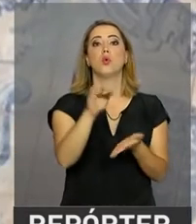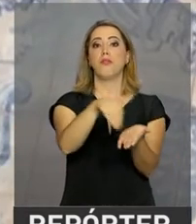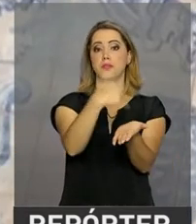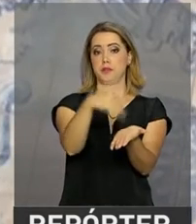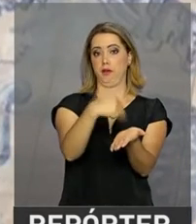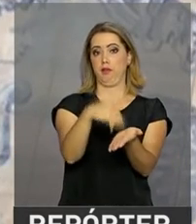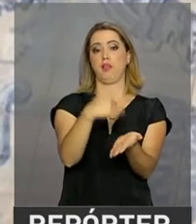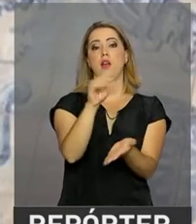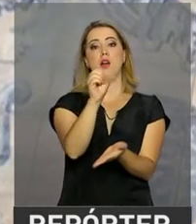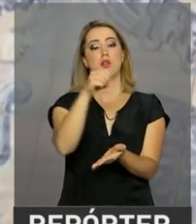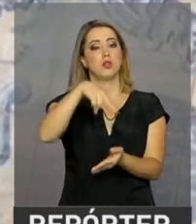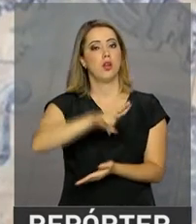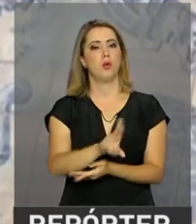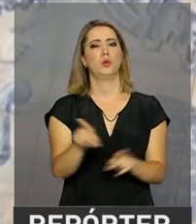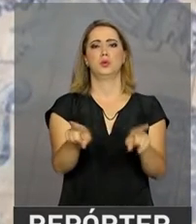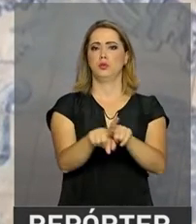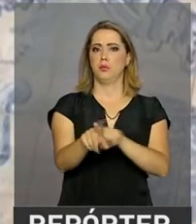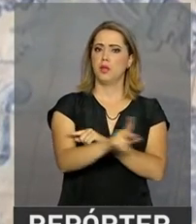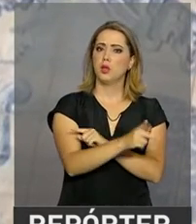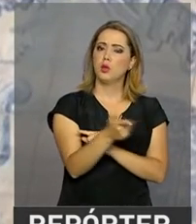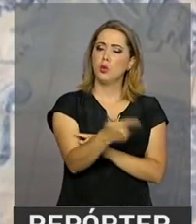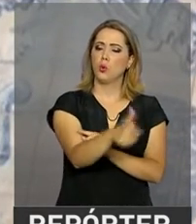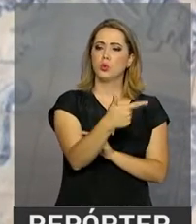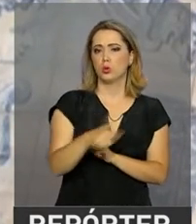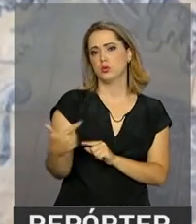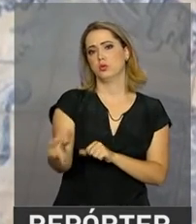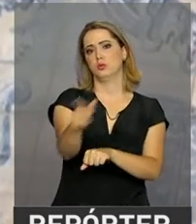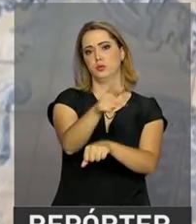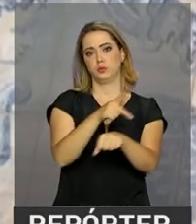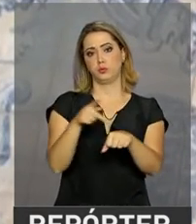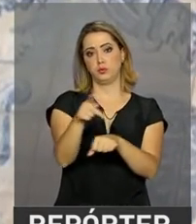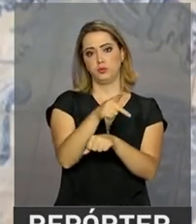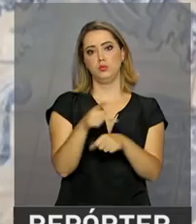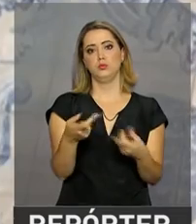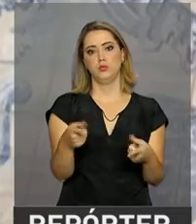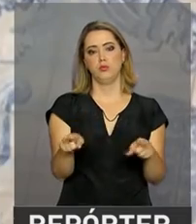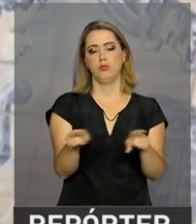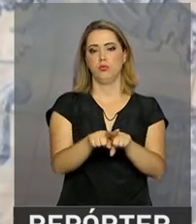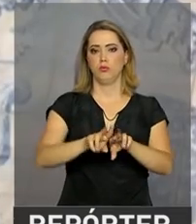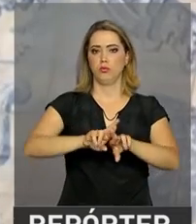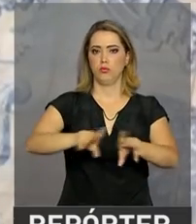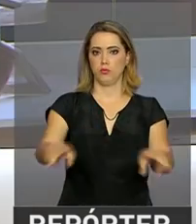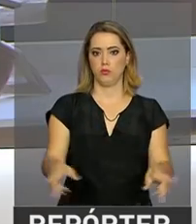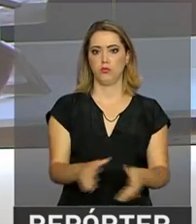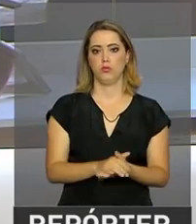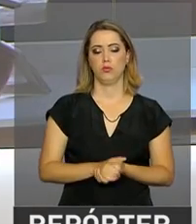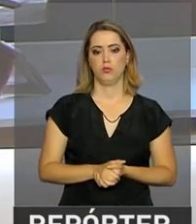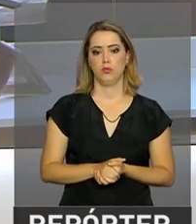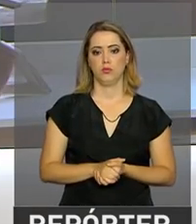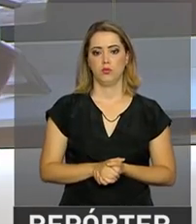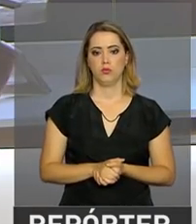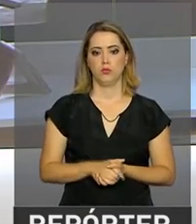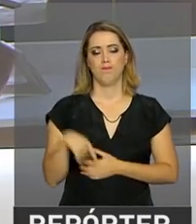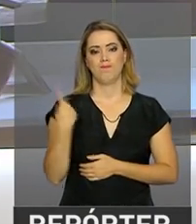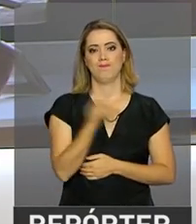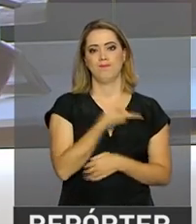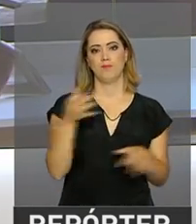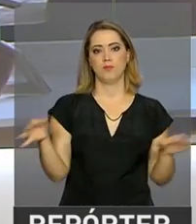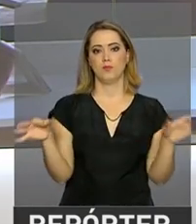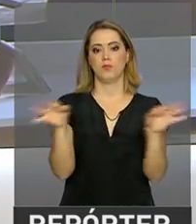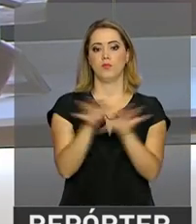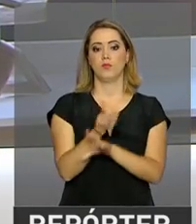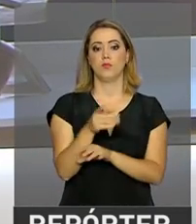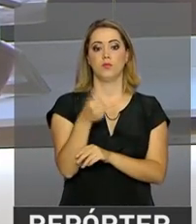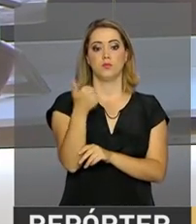onu além de chefes de estado de outros países como o brasil a índia e cabo verde nós ficamos por aqui